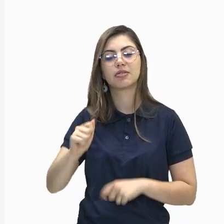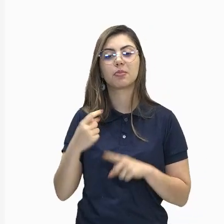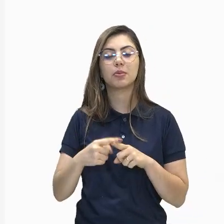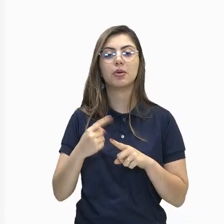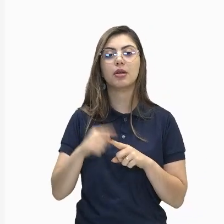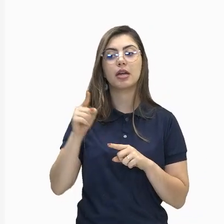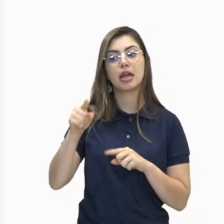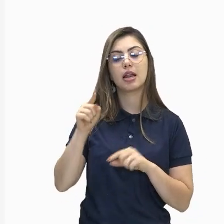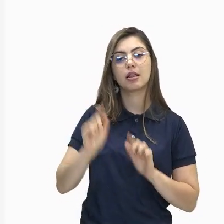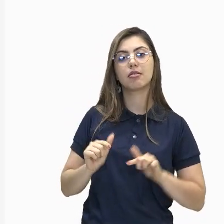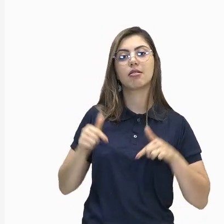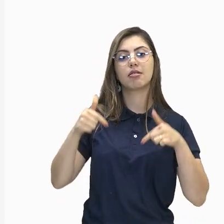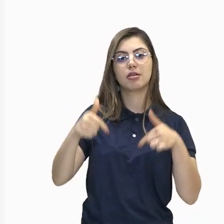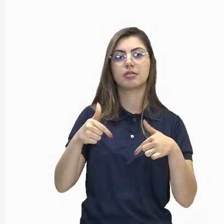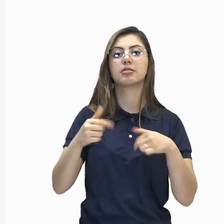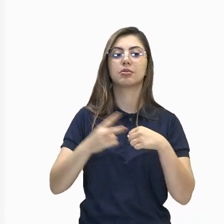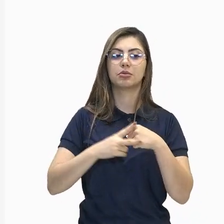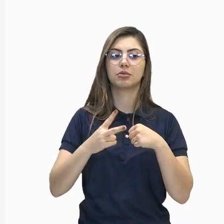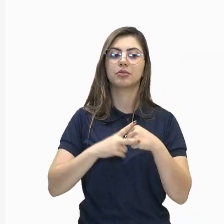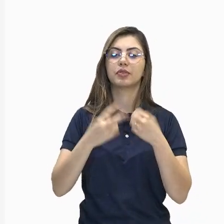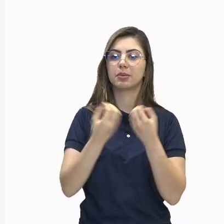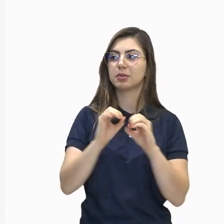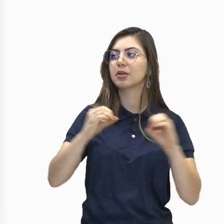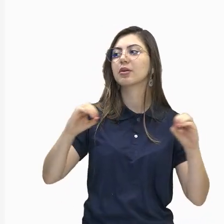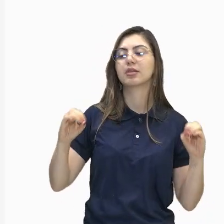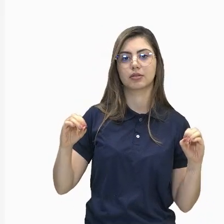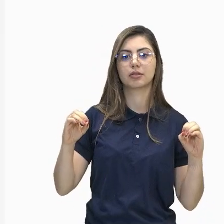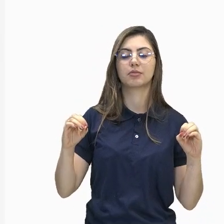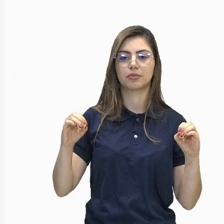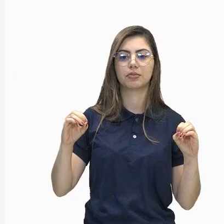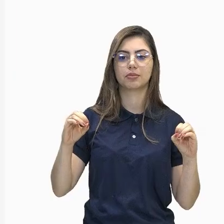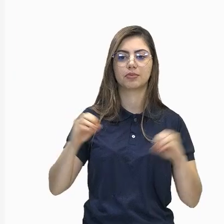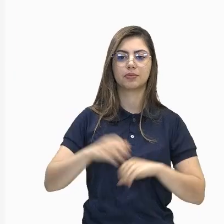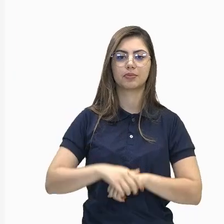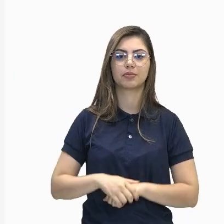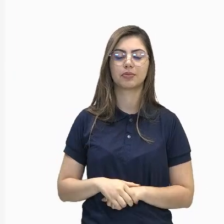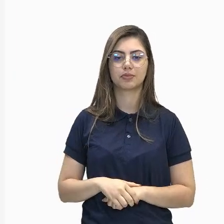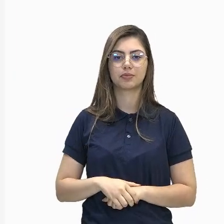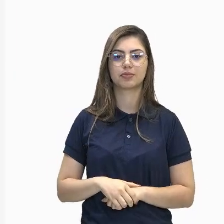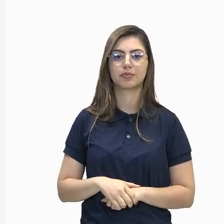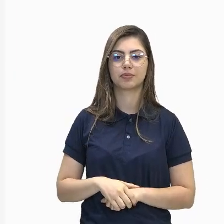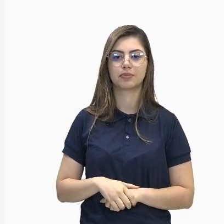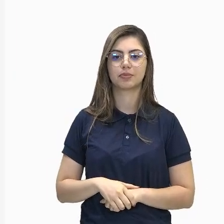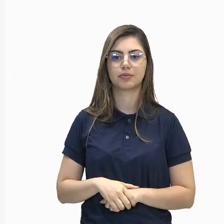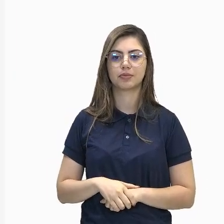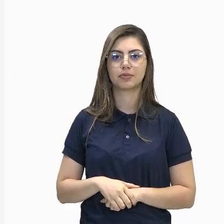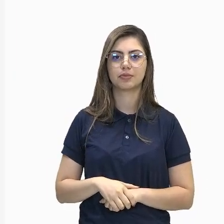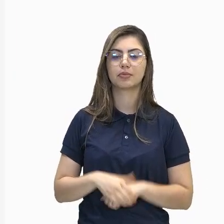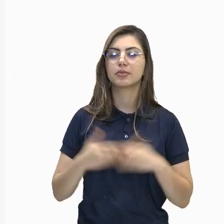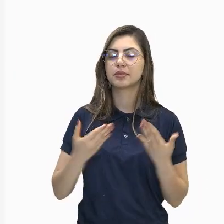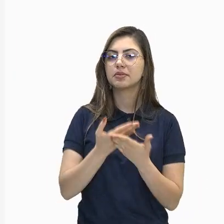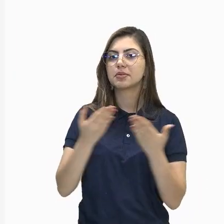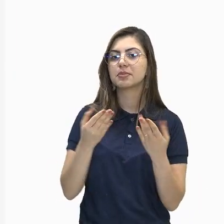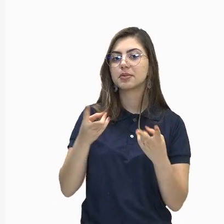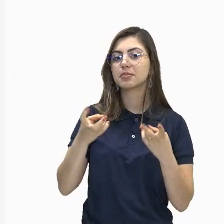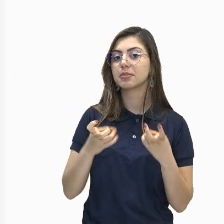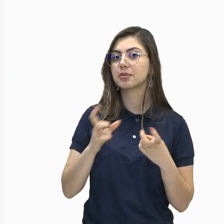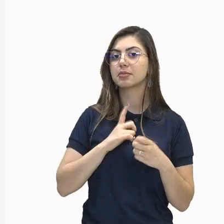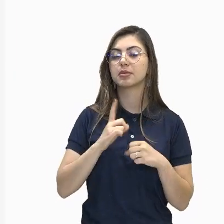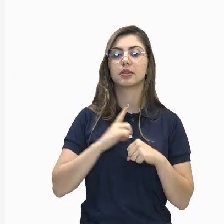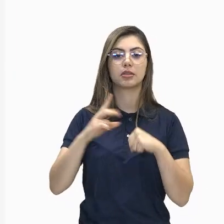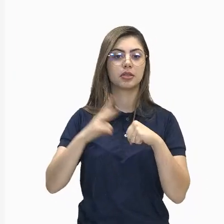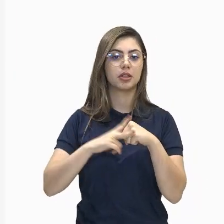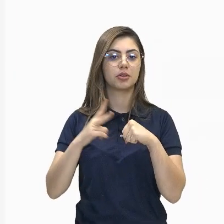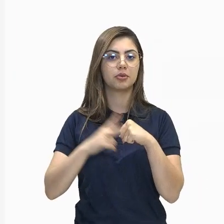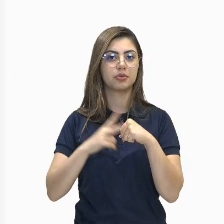ação expressa pelo verbo aqui nessa oração que está na voz passiva. Perceba que nós temos o verbo